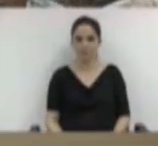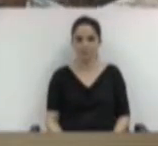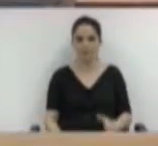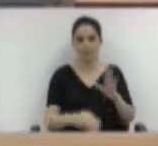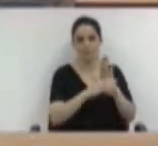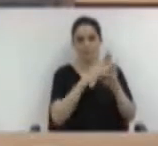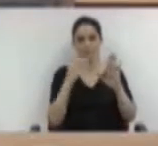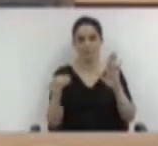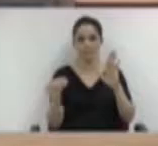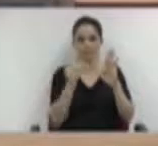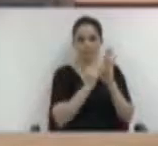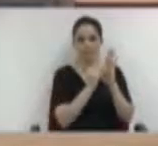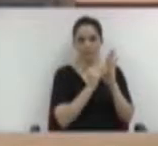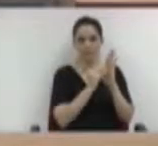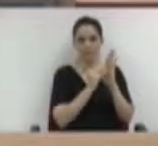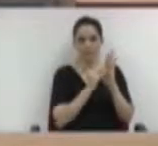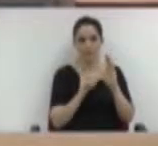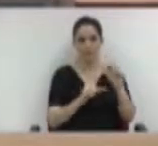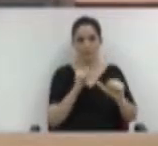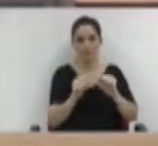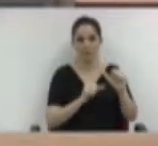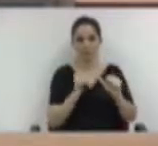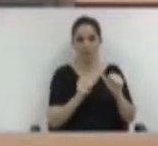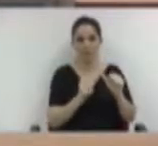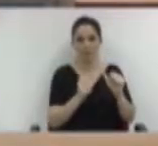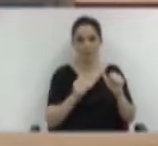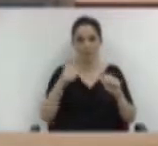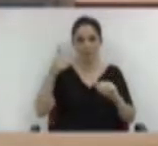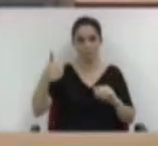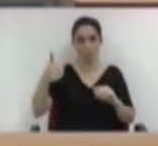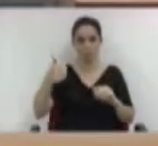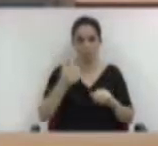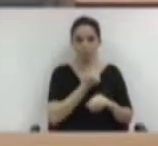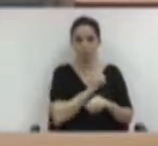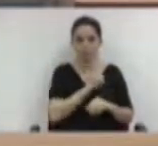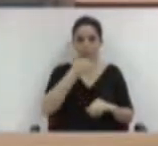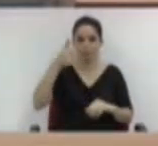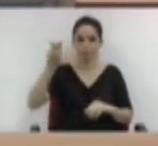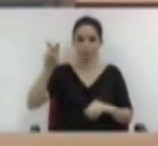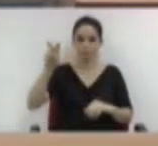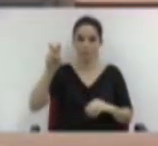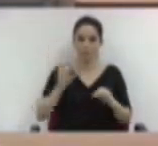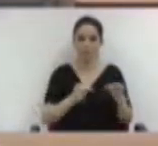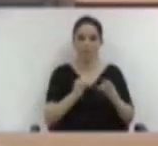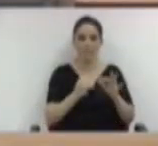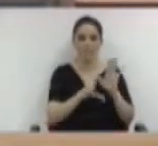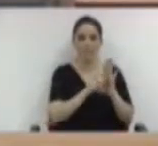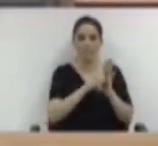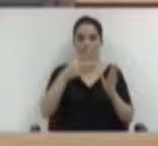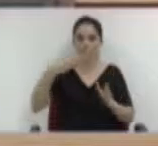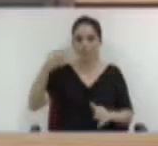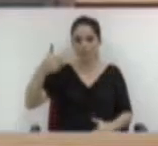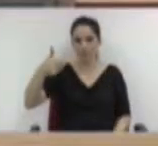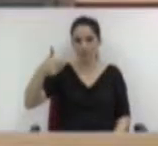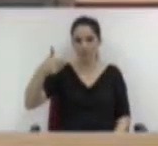Emenda número 1 ao substitutivo número 15 ao projeto de resolução número